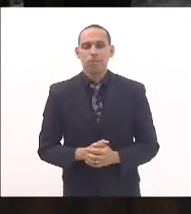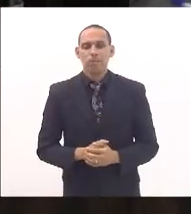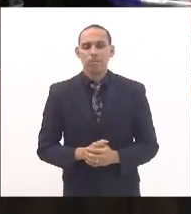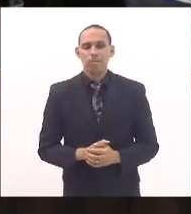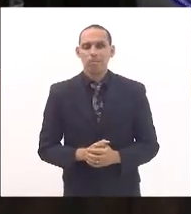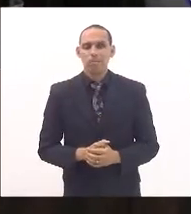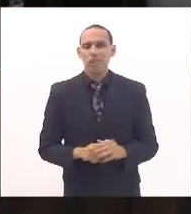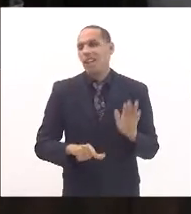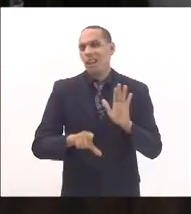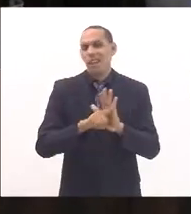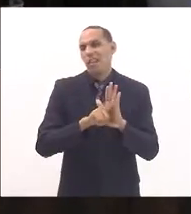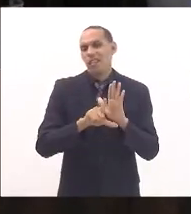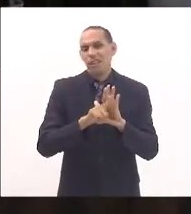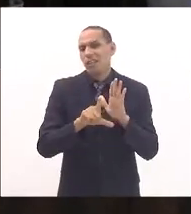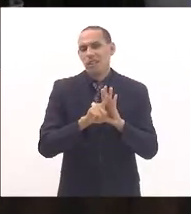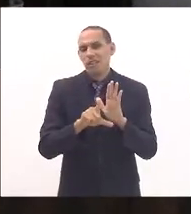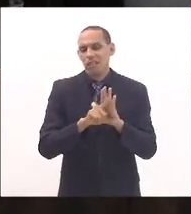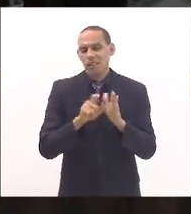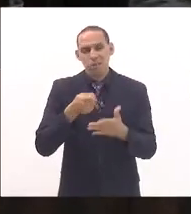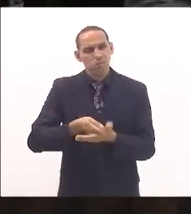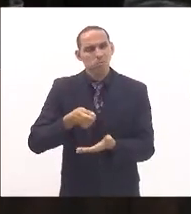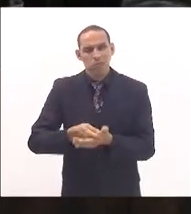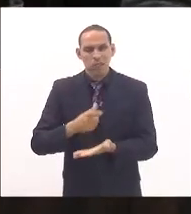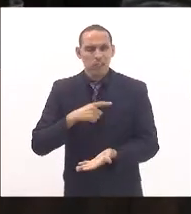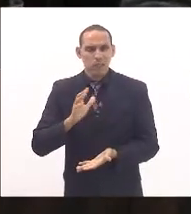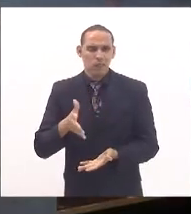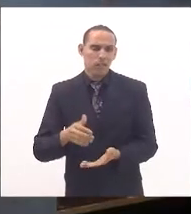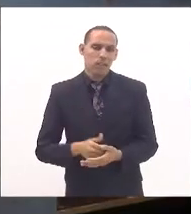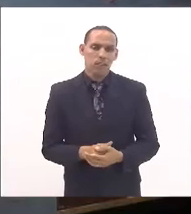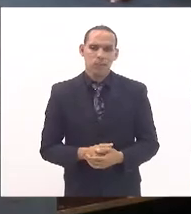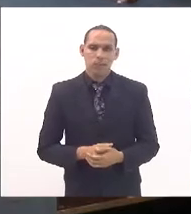Já, já tem a lei que obriga.